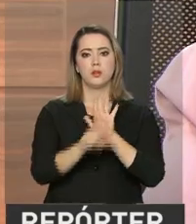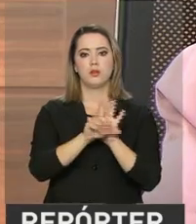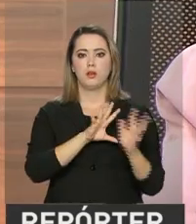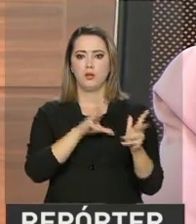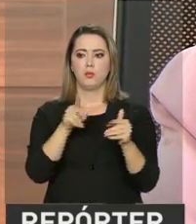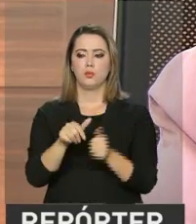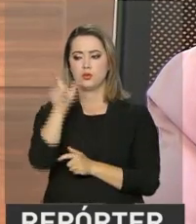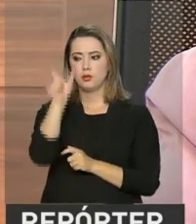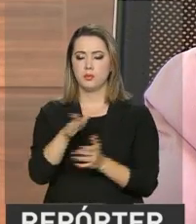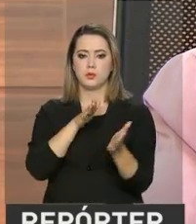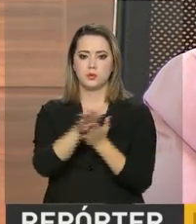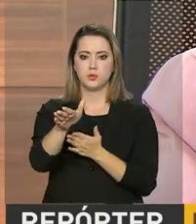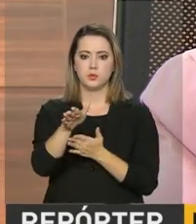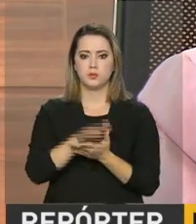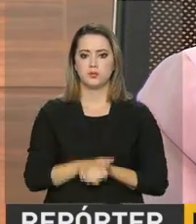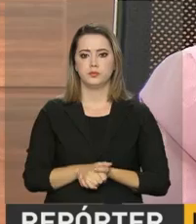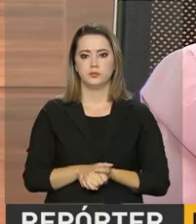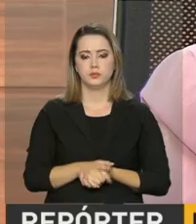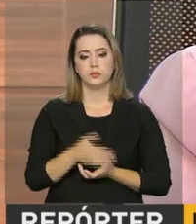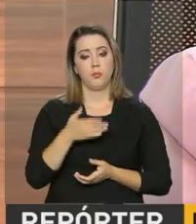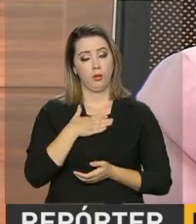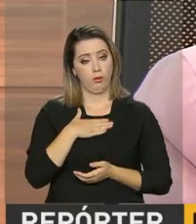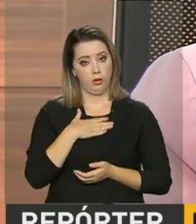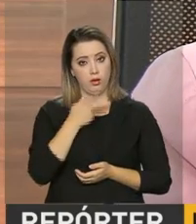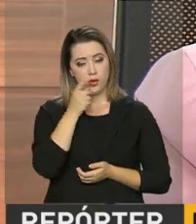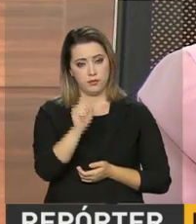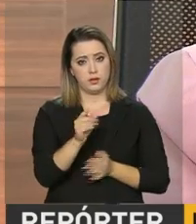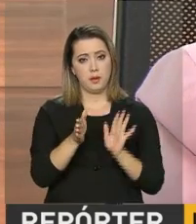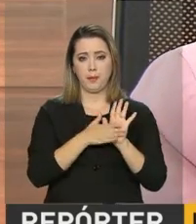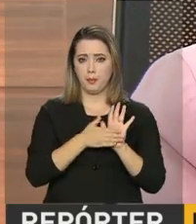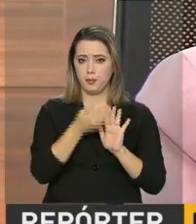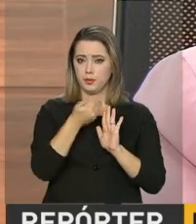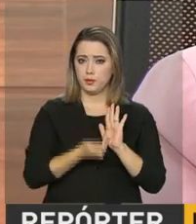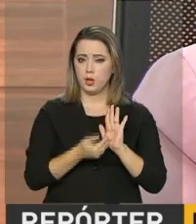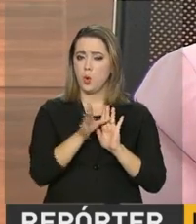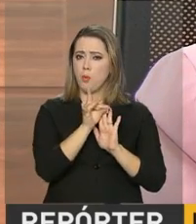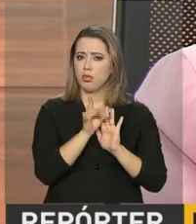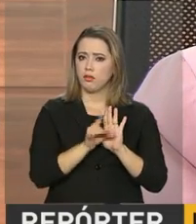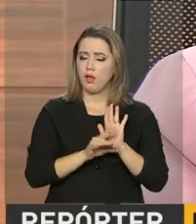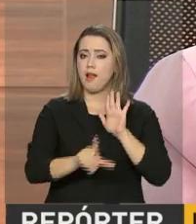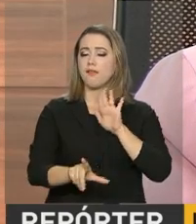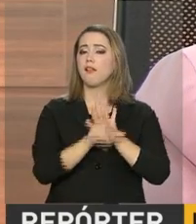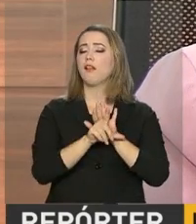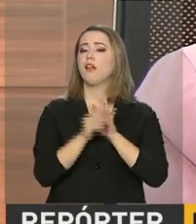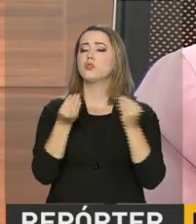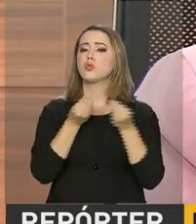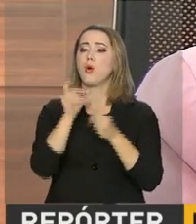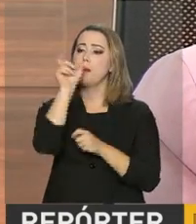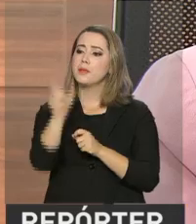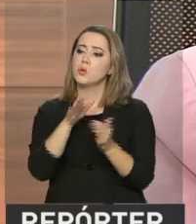Eu propus que se elabore um Estatuto do Refugiado para que essas